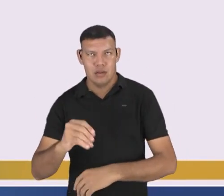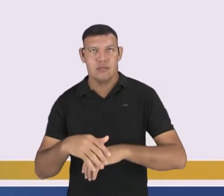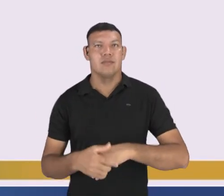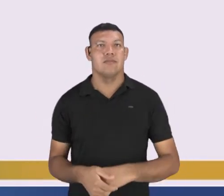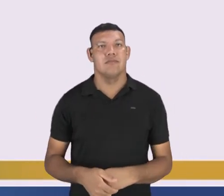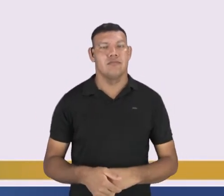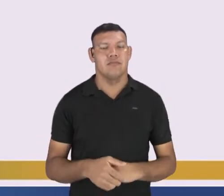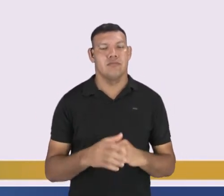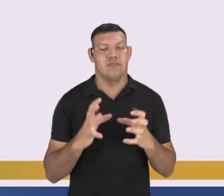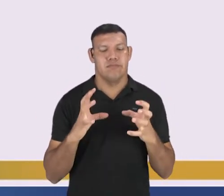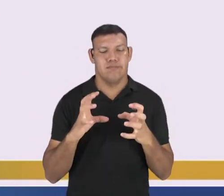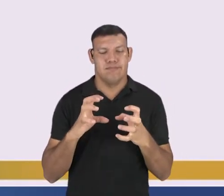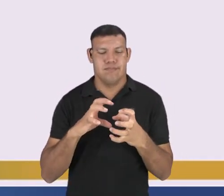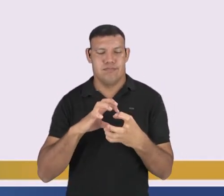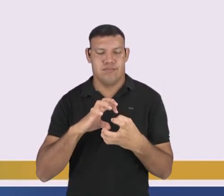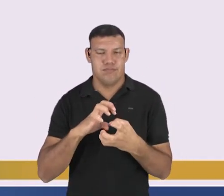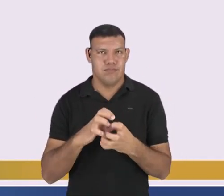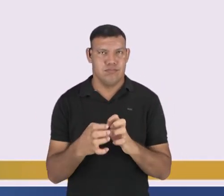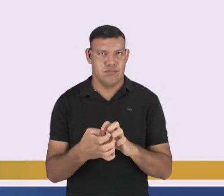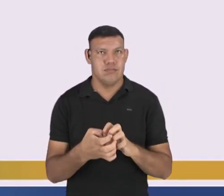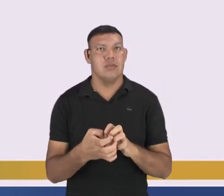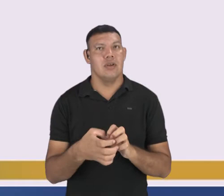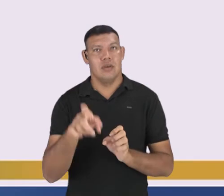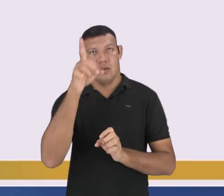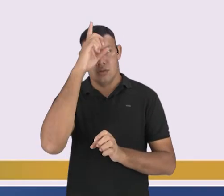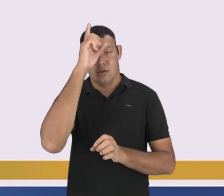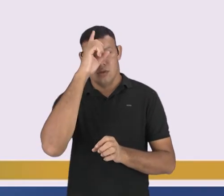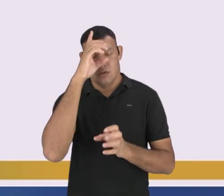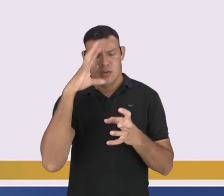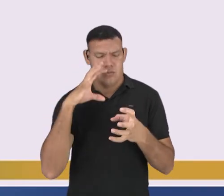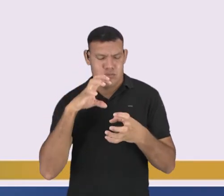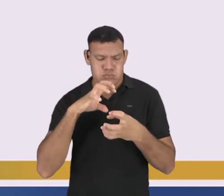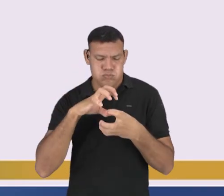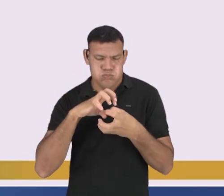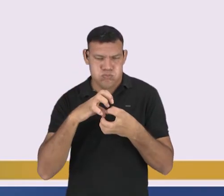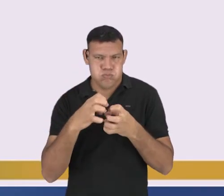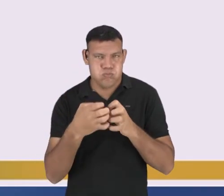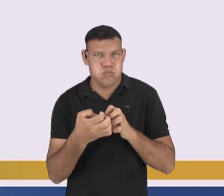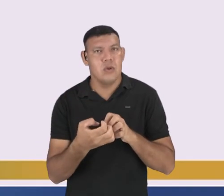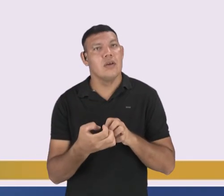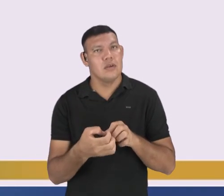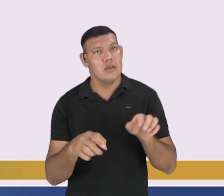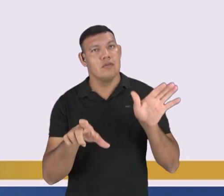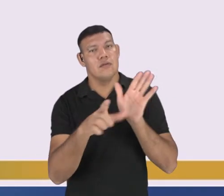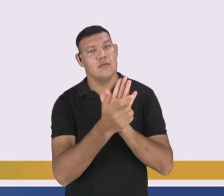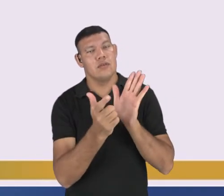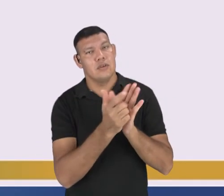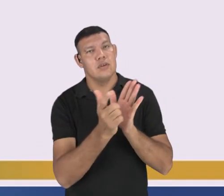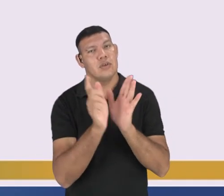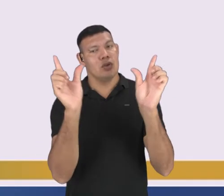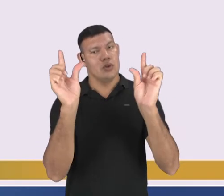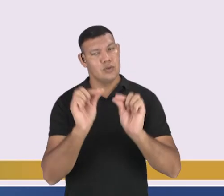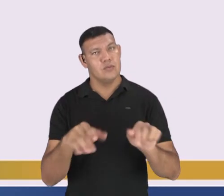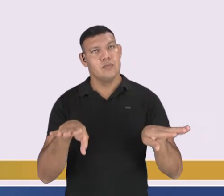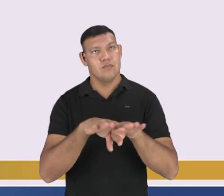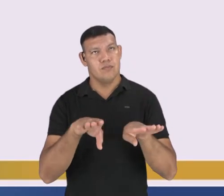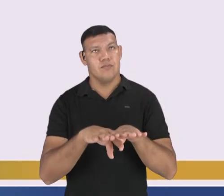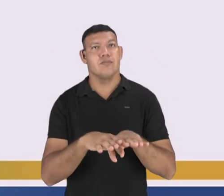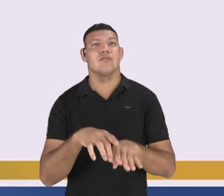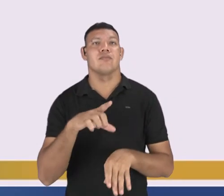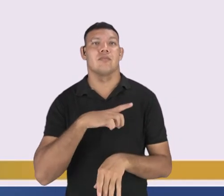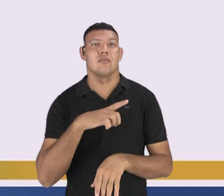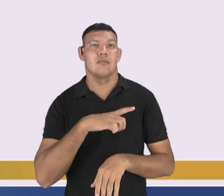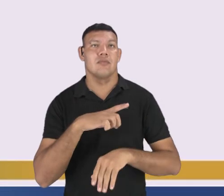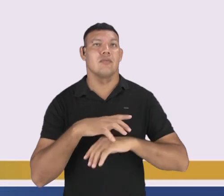começa a atrofiar. E na idade adulta ele diminui de tamanho e tem as suas funções reduzidas. Além disso, nós temos